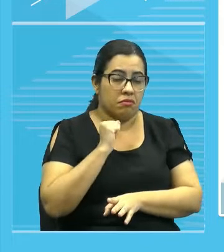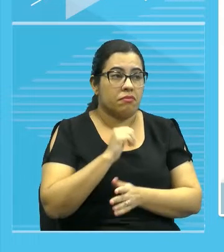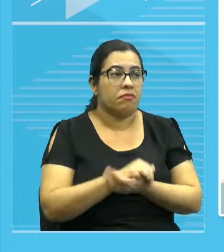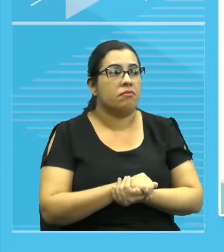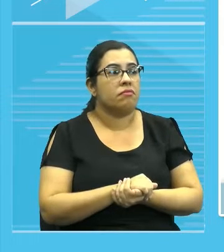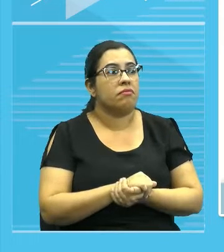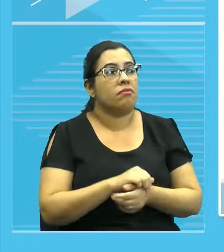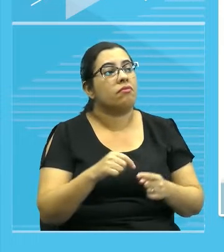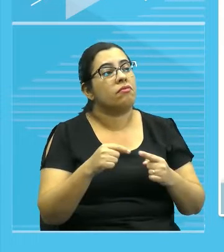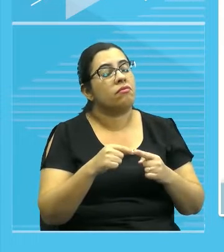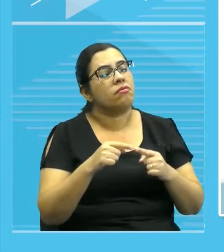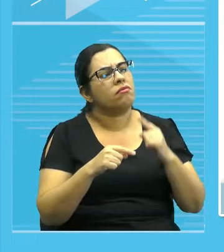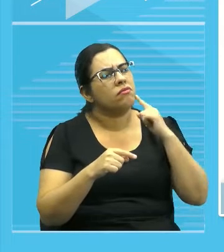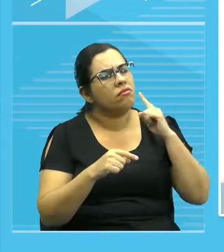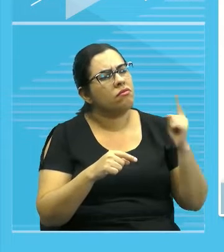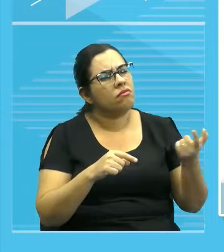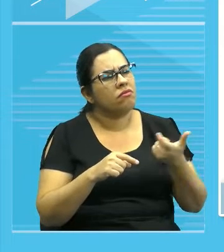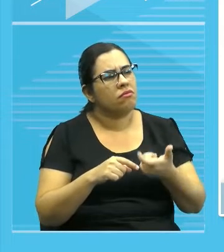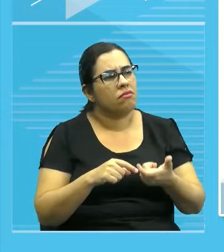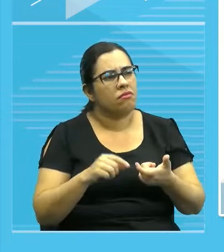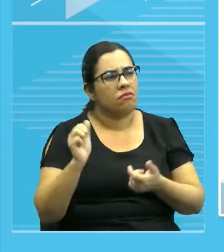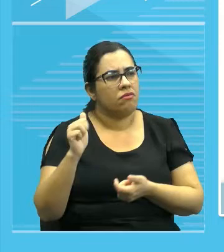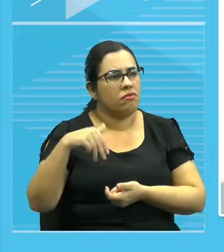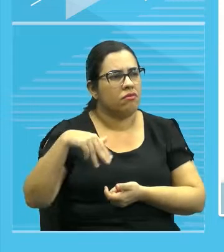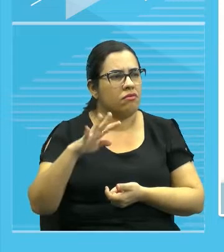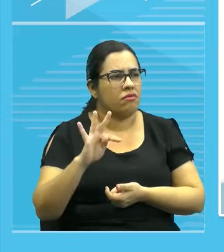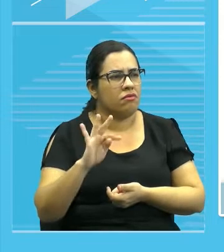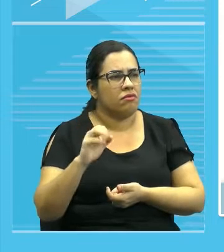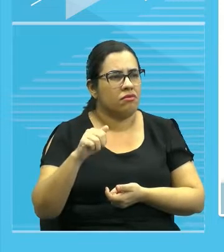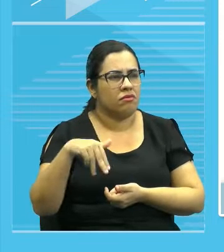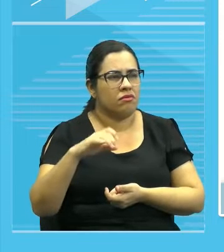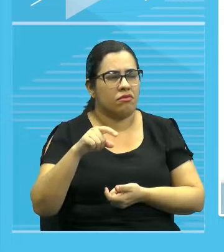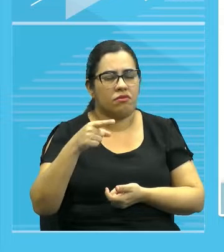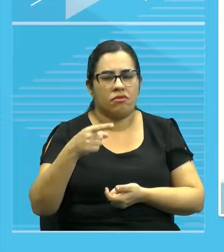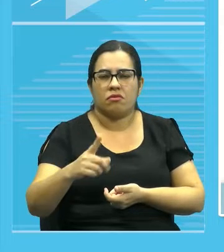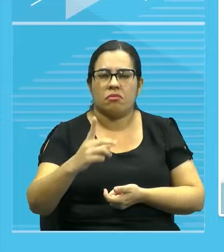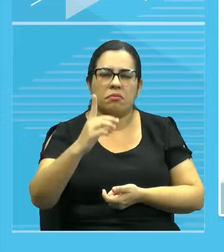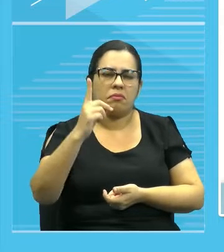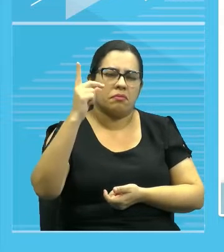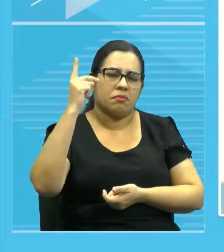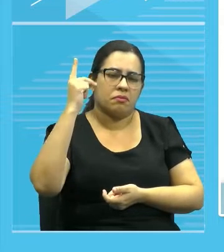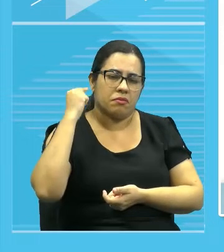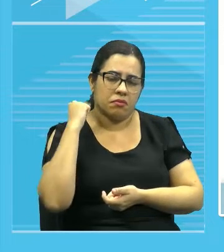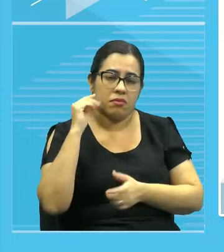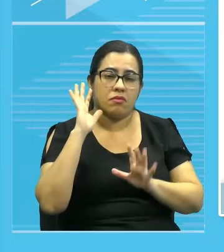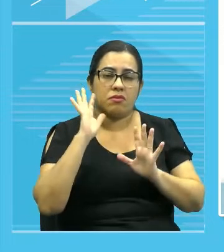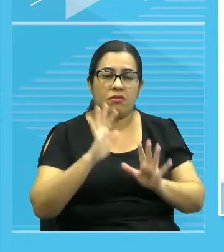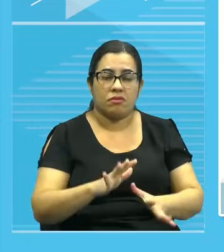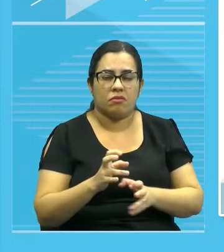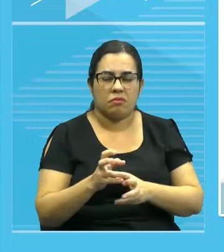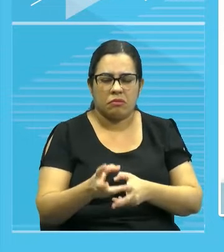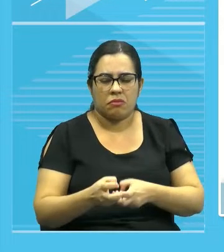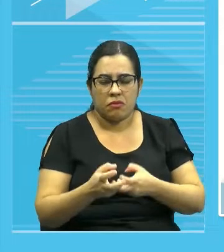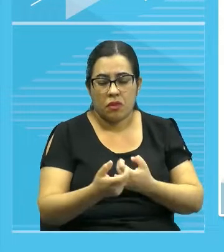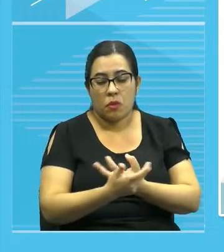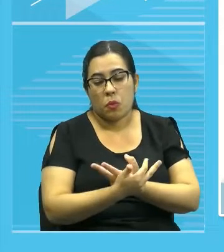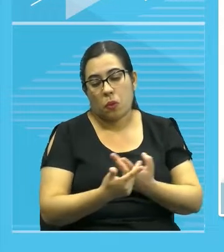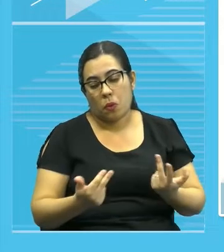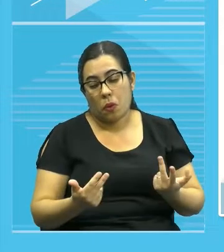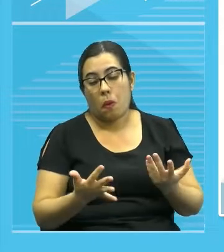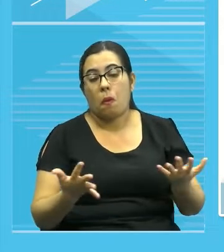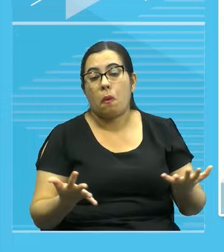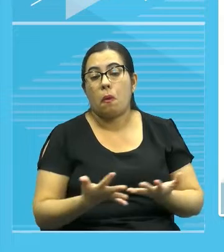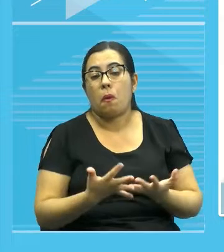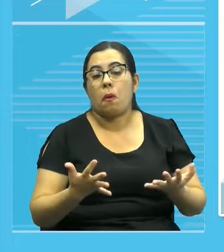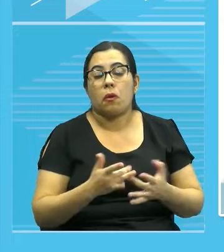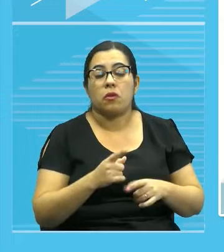quer dizer antigamente então uma relação é essa né antes a gente explorou certas riquezas Hoje a gente vai